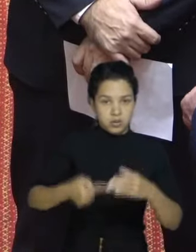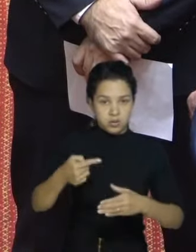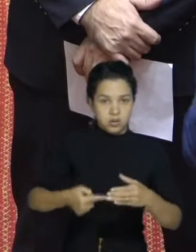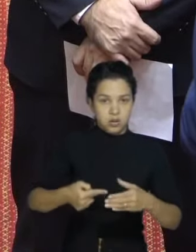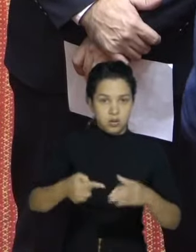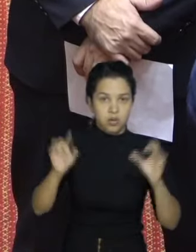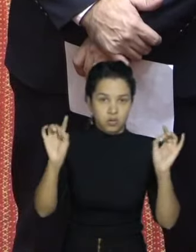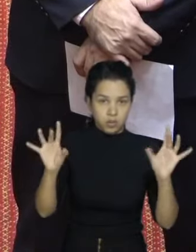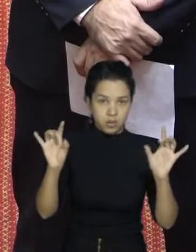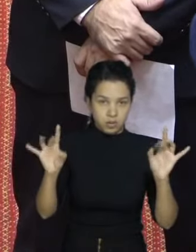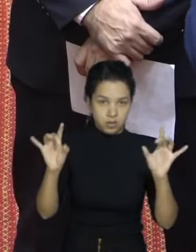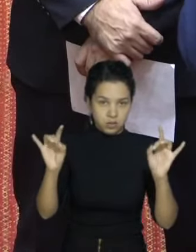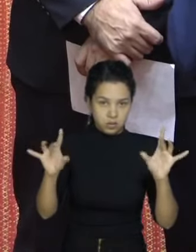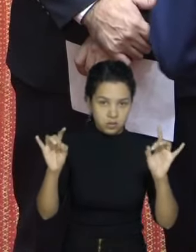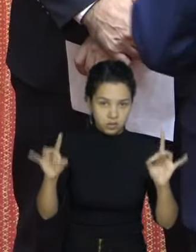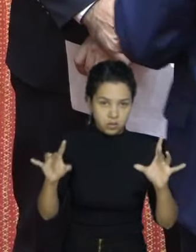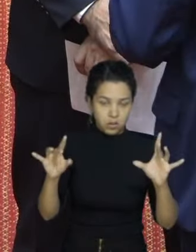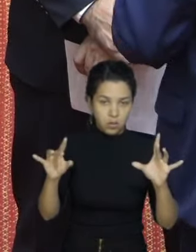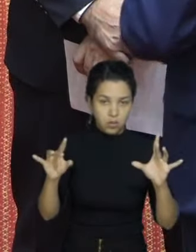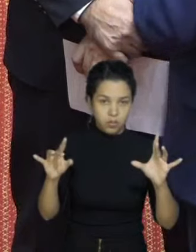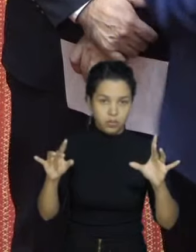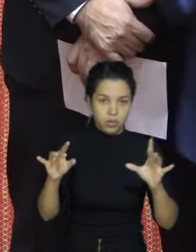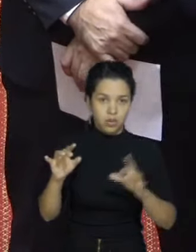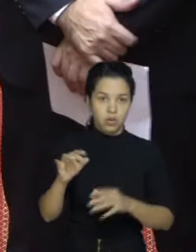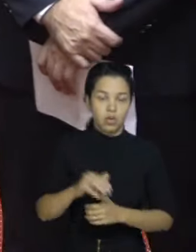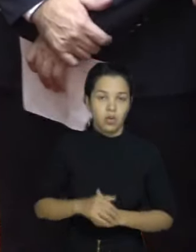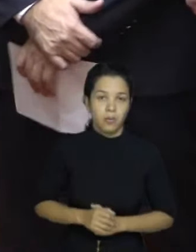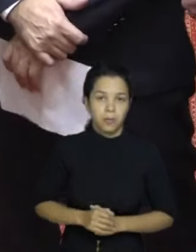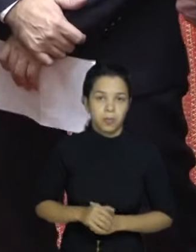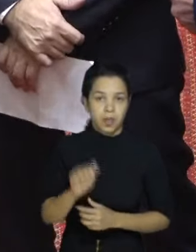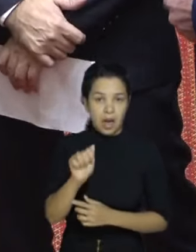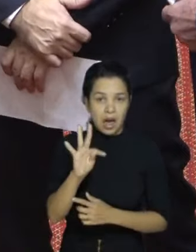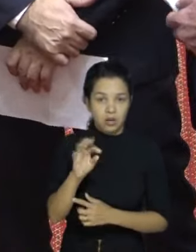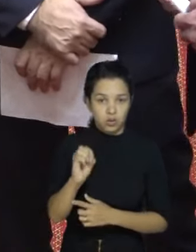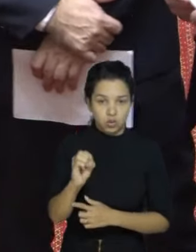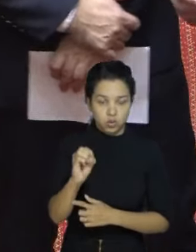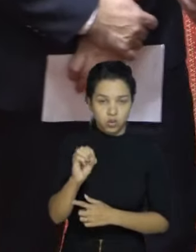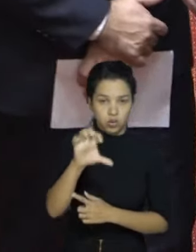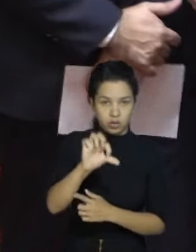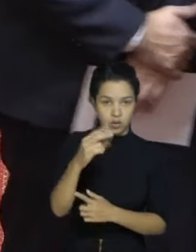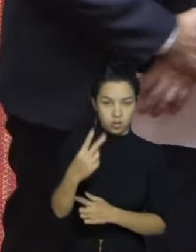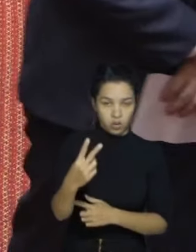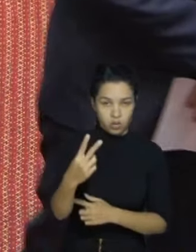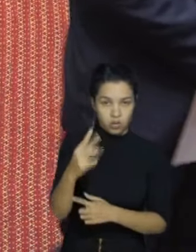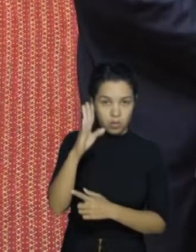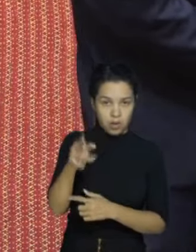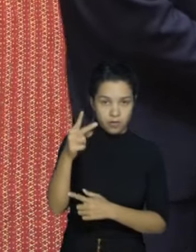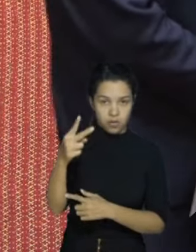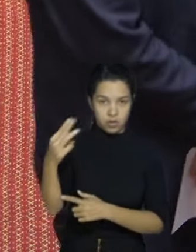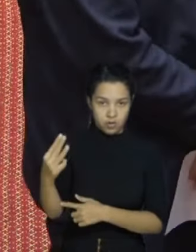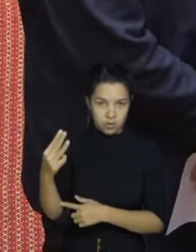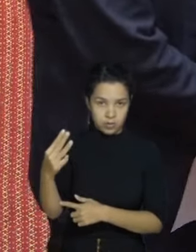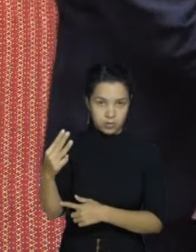consequência do ato da presidência de número 92 de 2023 para